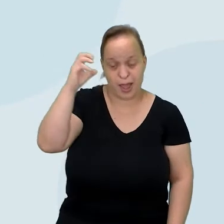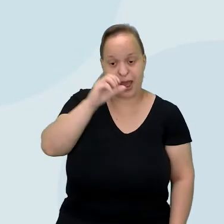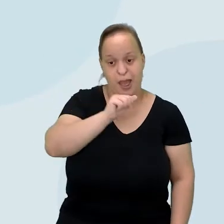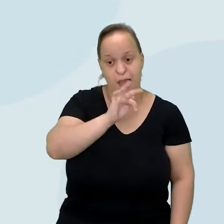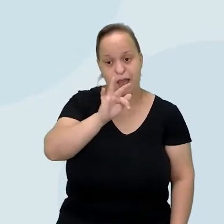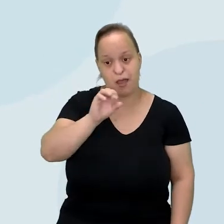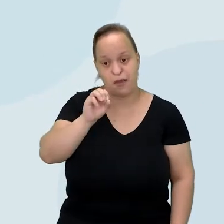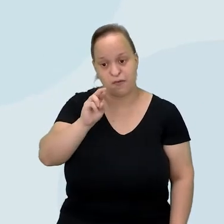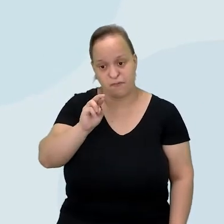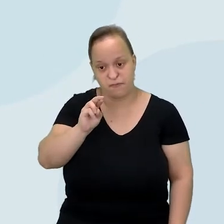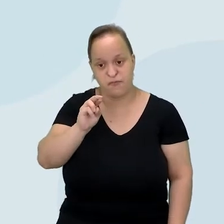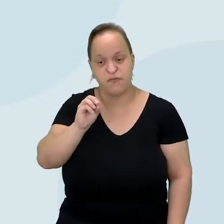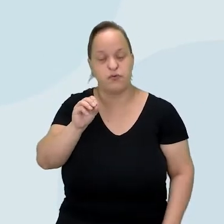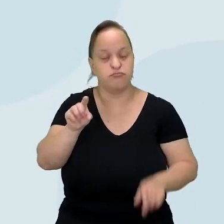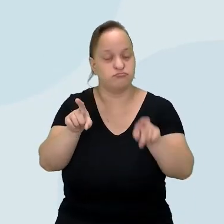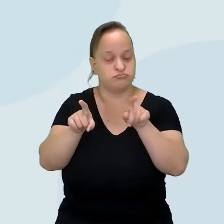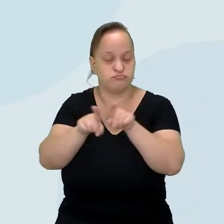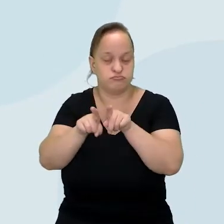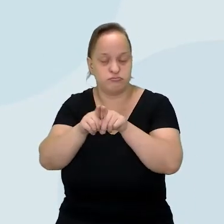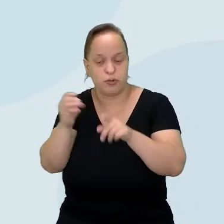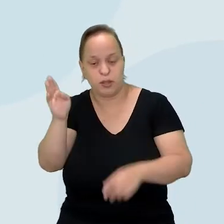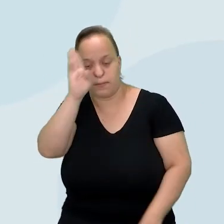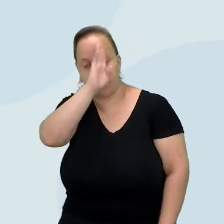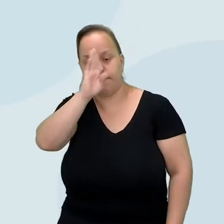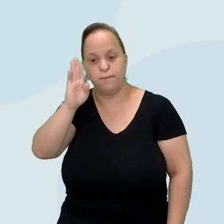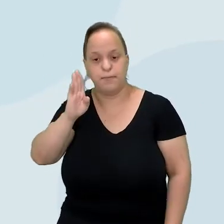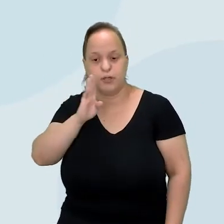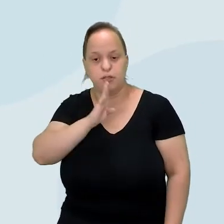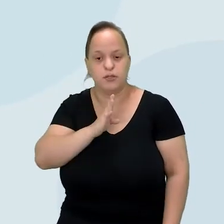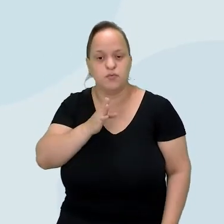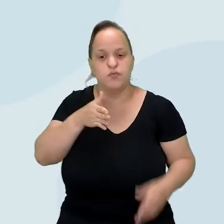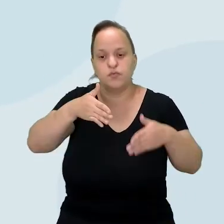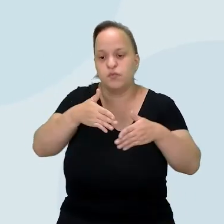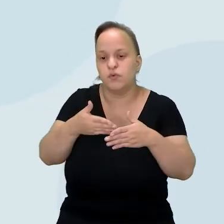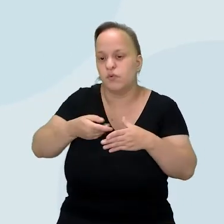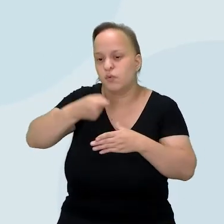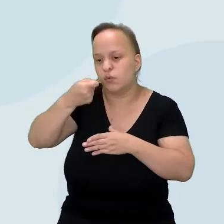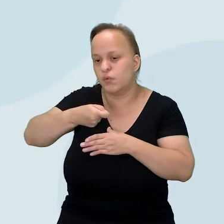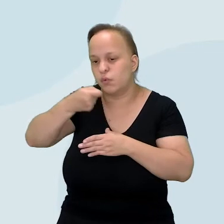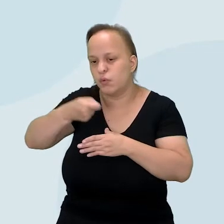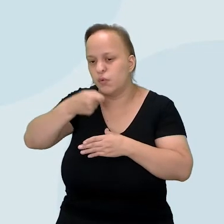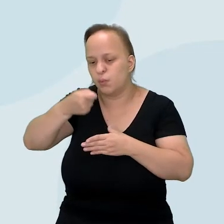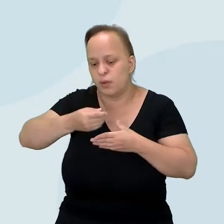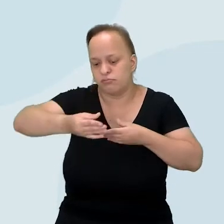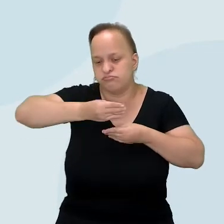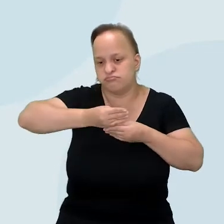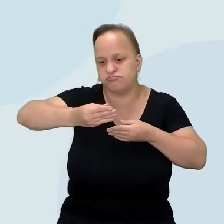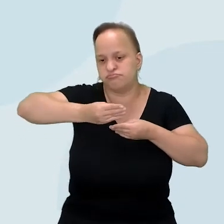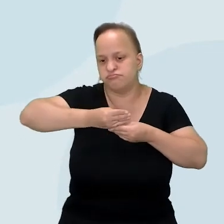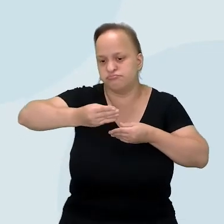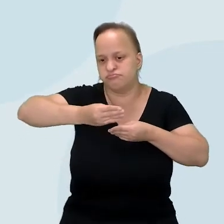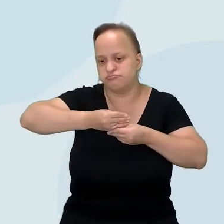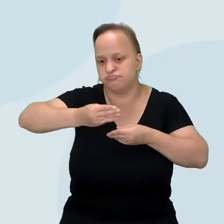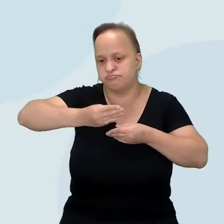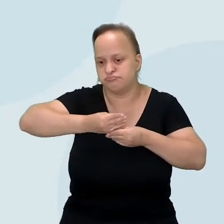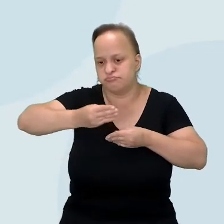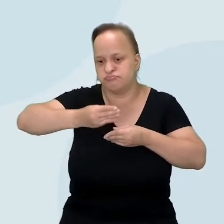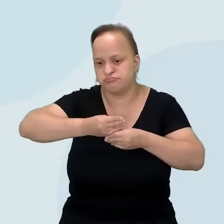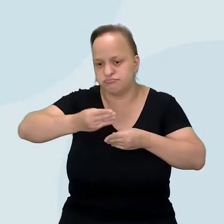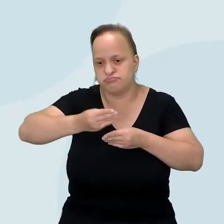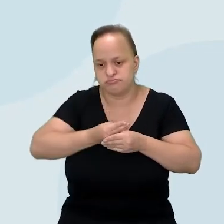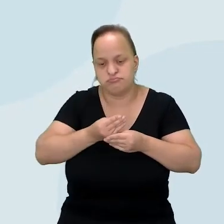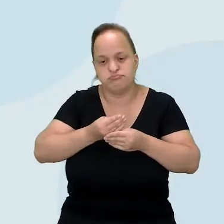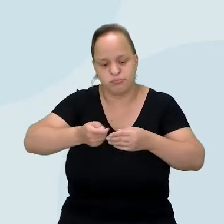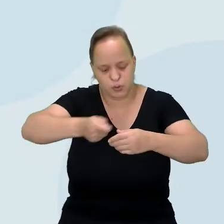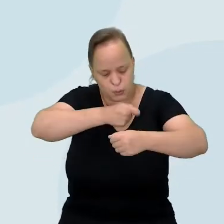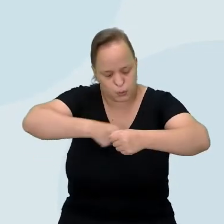afro-brasileira agora e da aculturação da alimentação, trouxe uma riqueza para a culinária brasileira que pode se construir, então, atividades